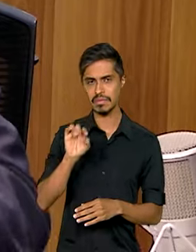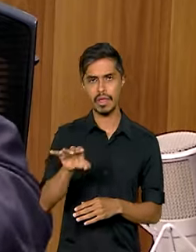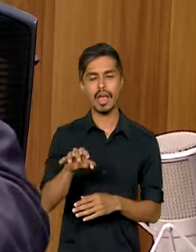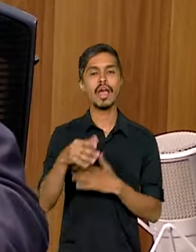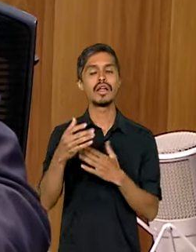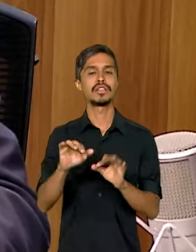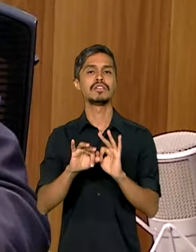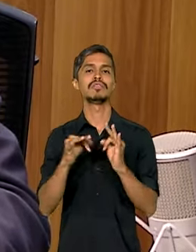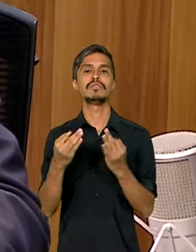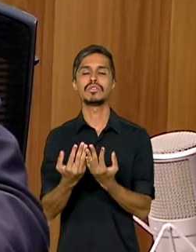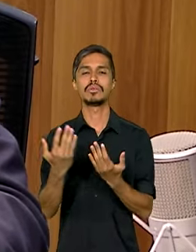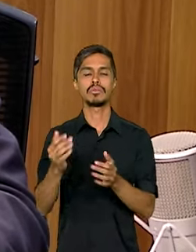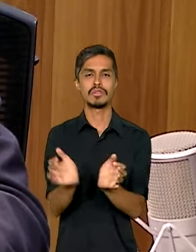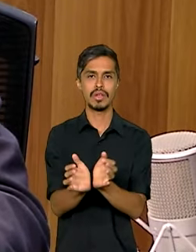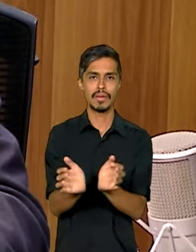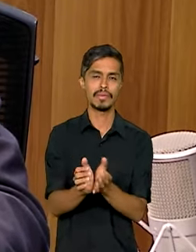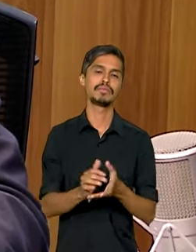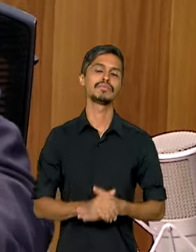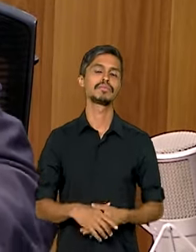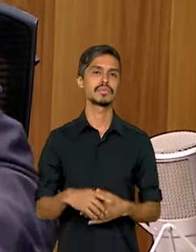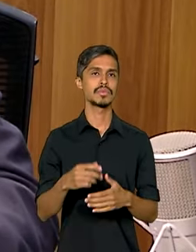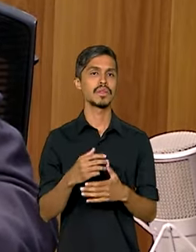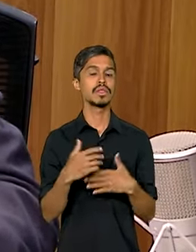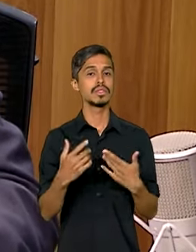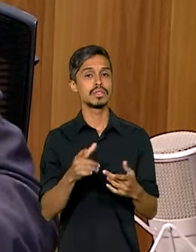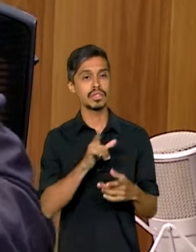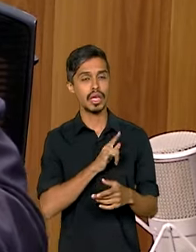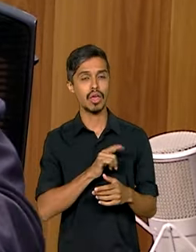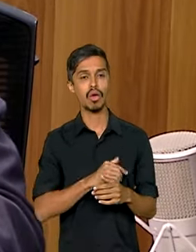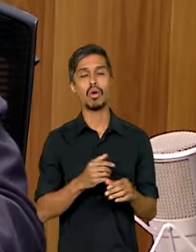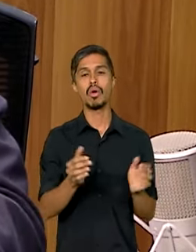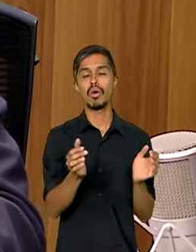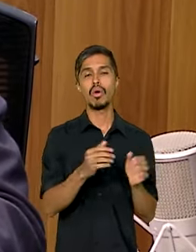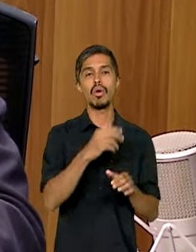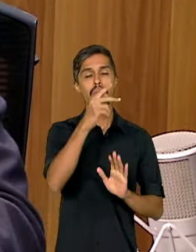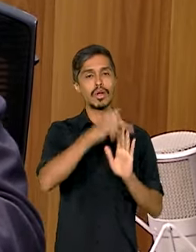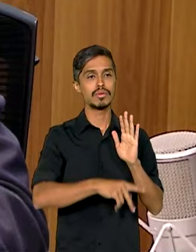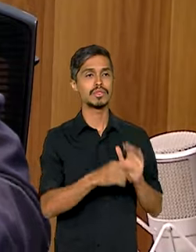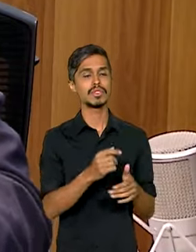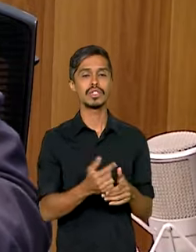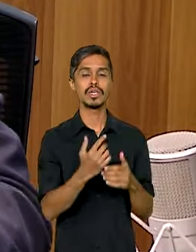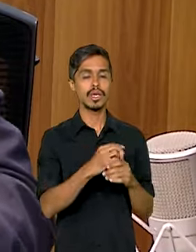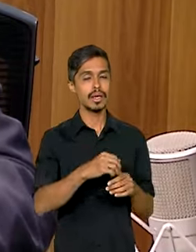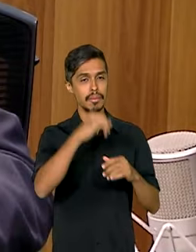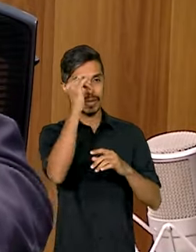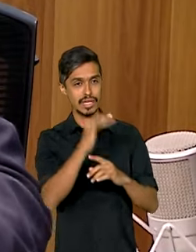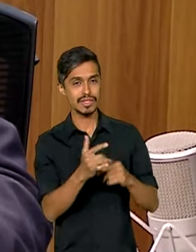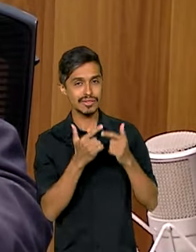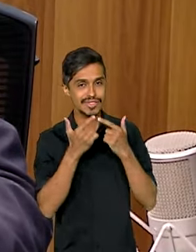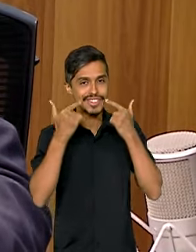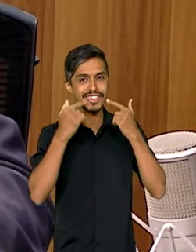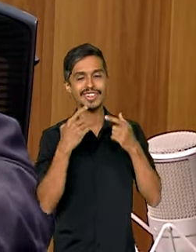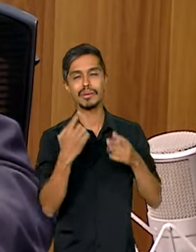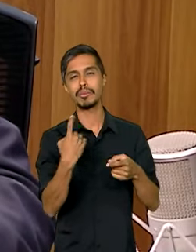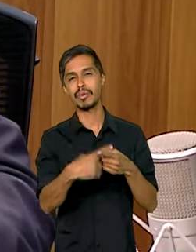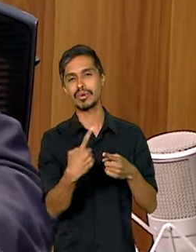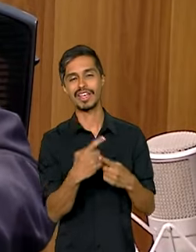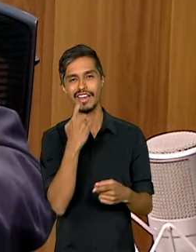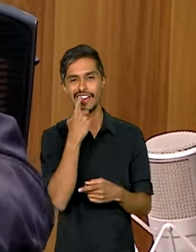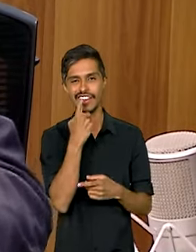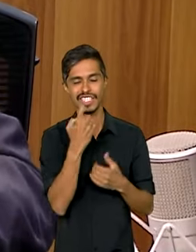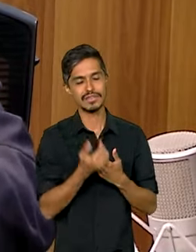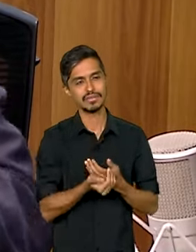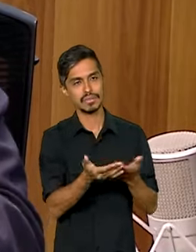tem programa eh Brasil sorridente que é o programa de saúde bucal na nossa cidade Entra lá